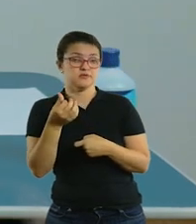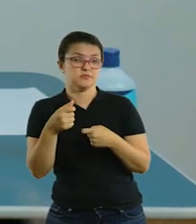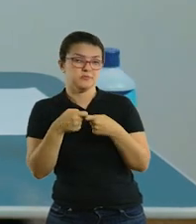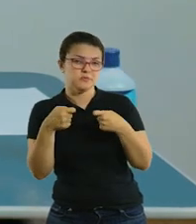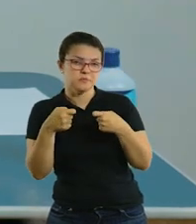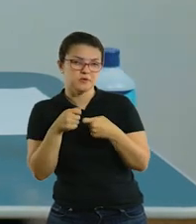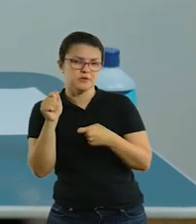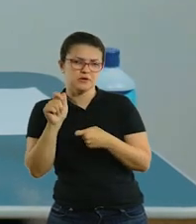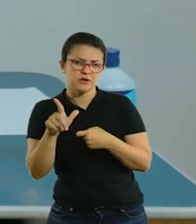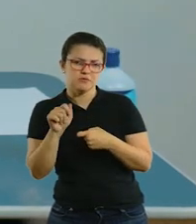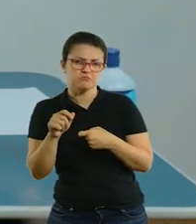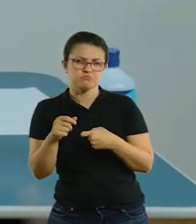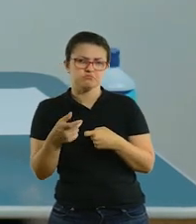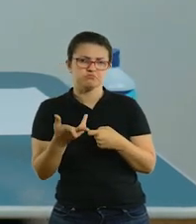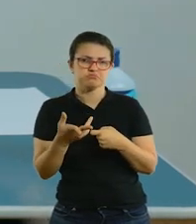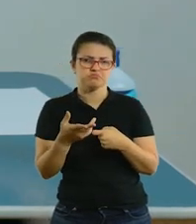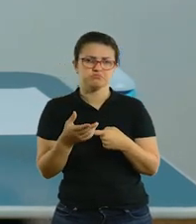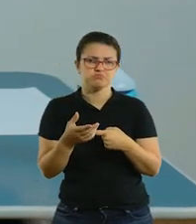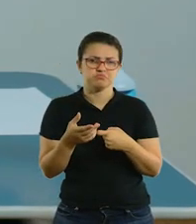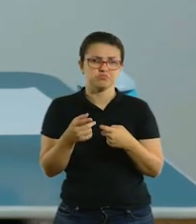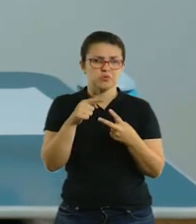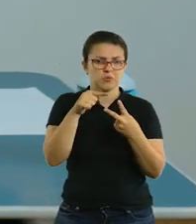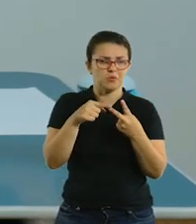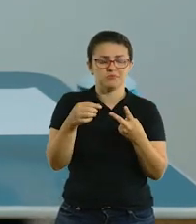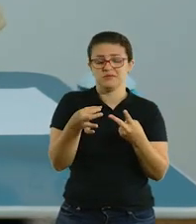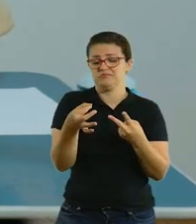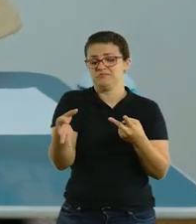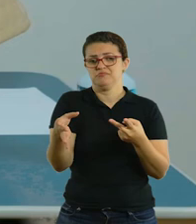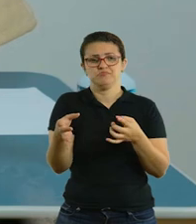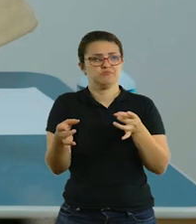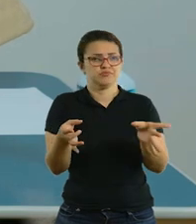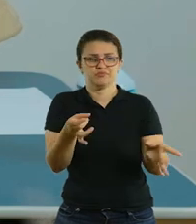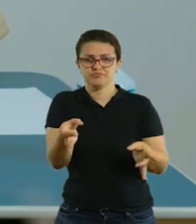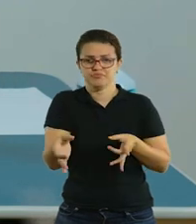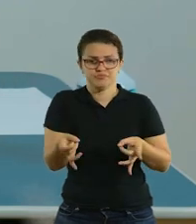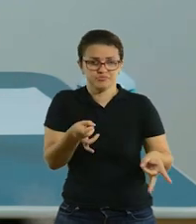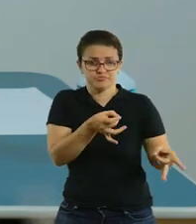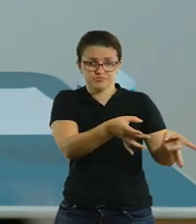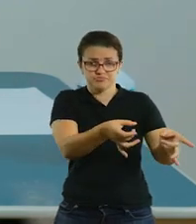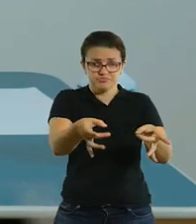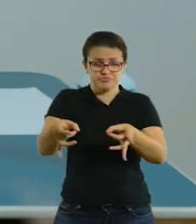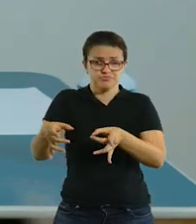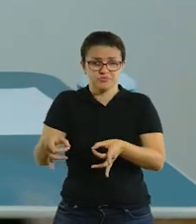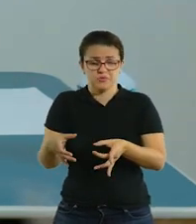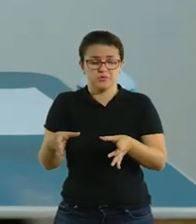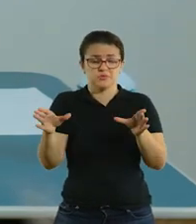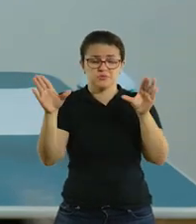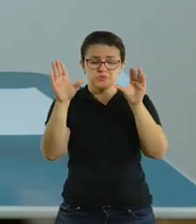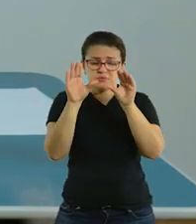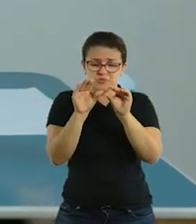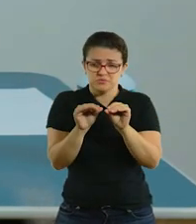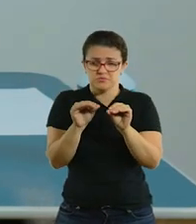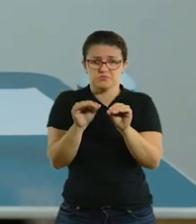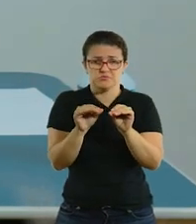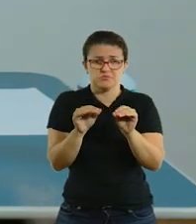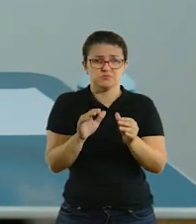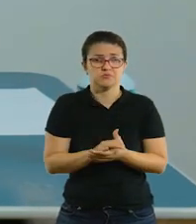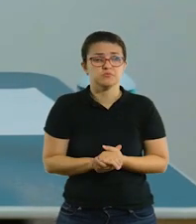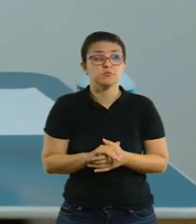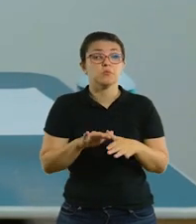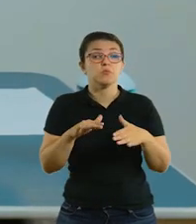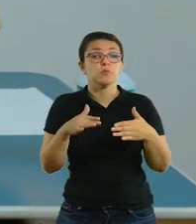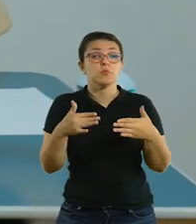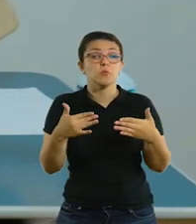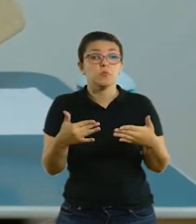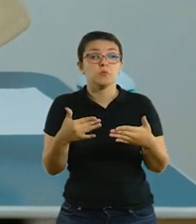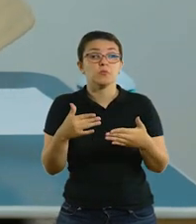todas estão soltas e misturadas. Hoje, a escuridão no quarto onde está o meu guarda-roupa é total. Qual o